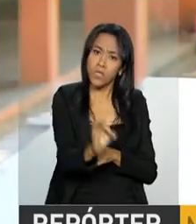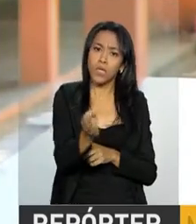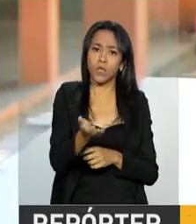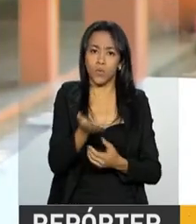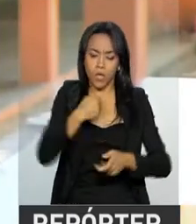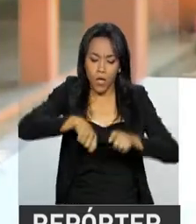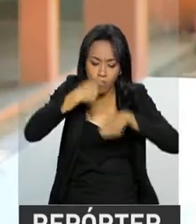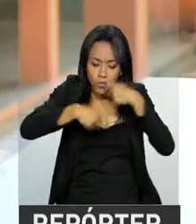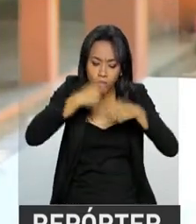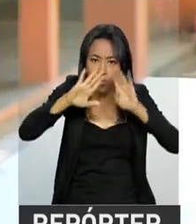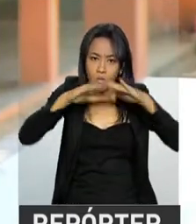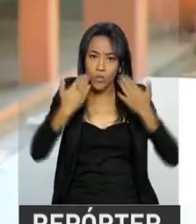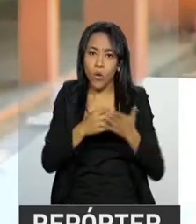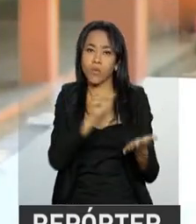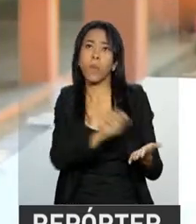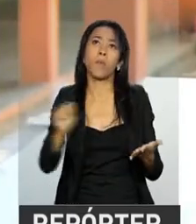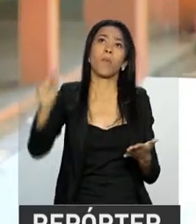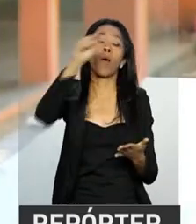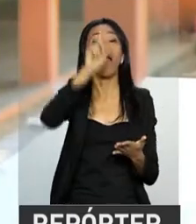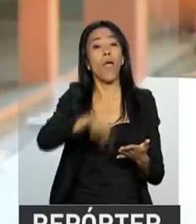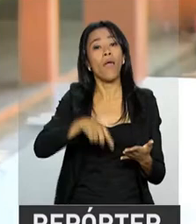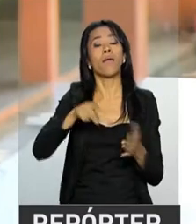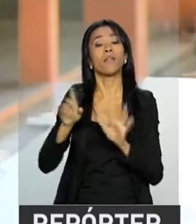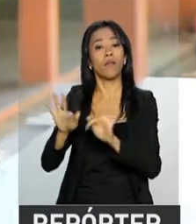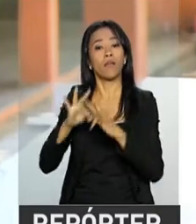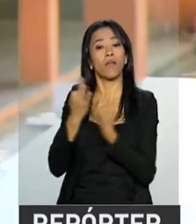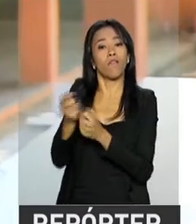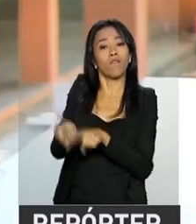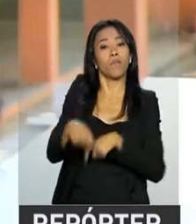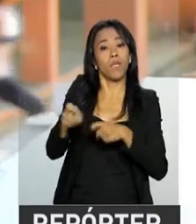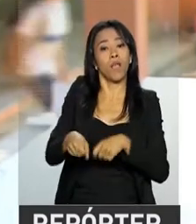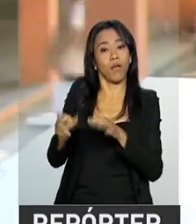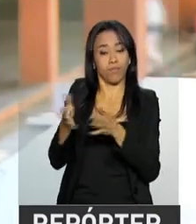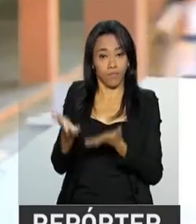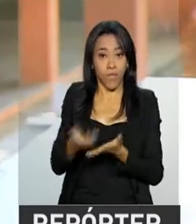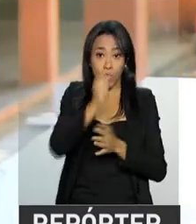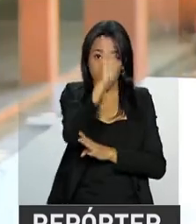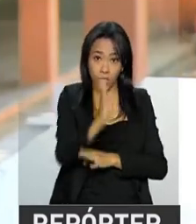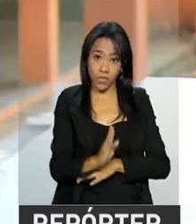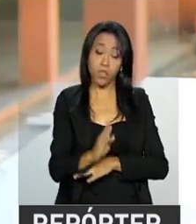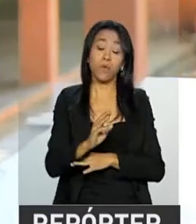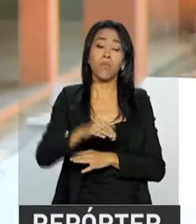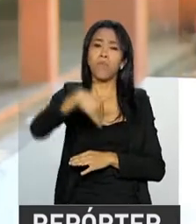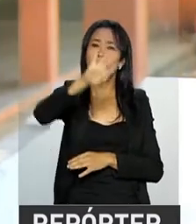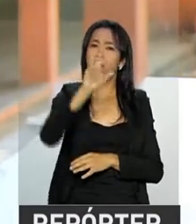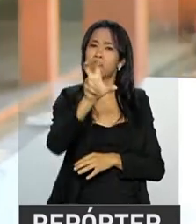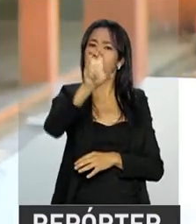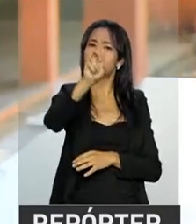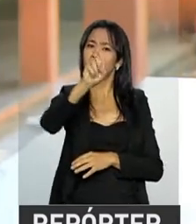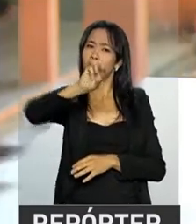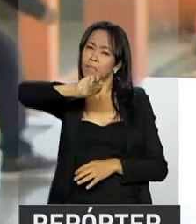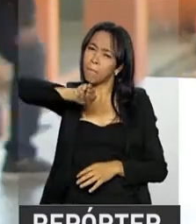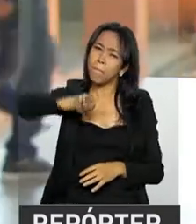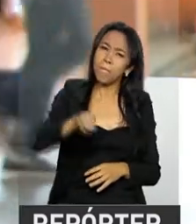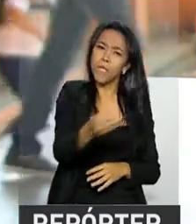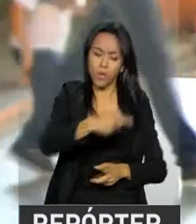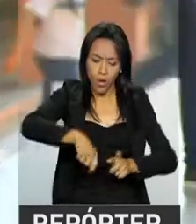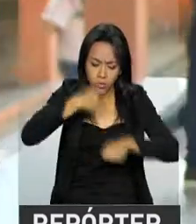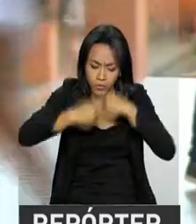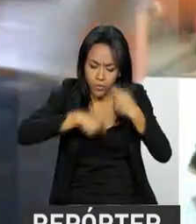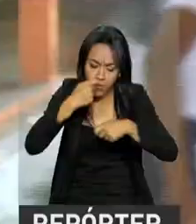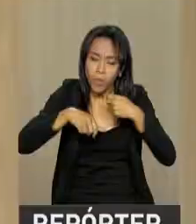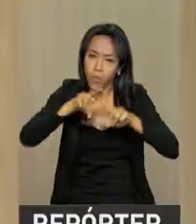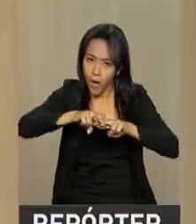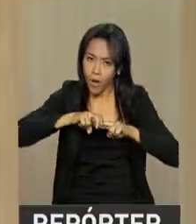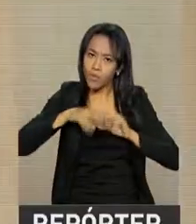nas escolas públicas seja da agricultura familiar no brasil são mais de 50 milhões de refeições todos os dias pelo